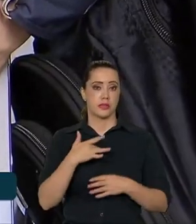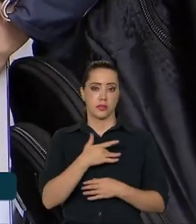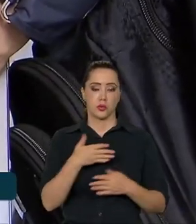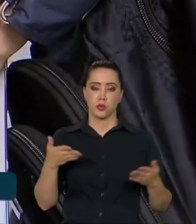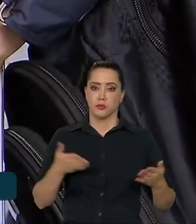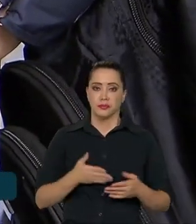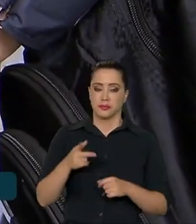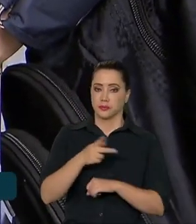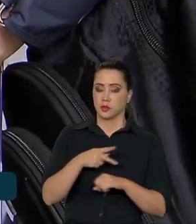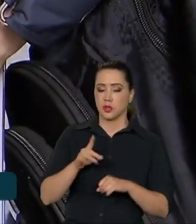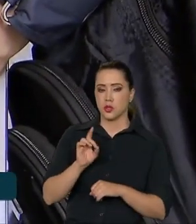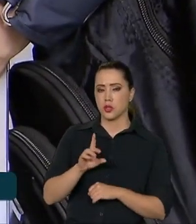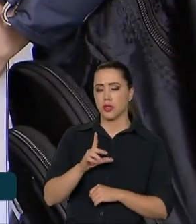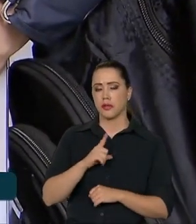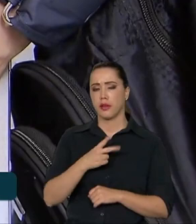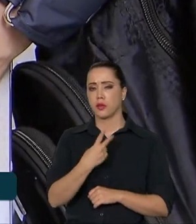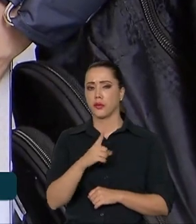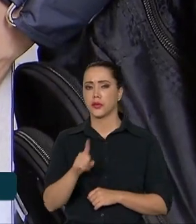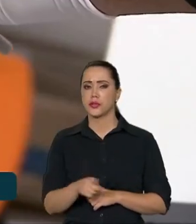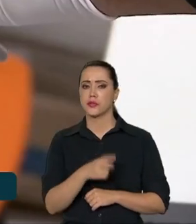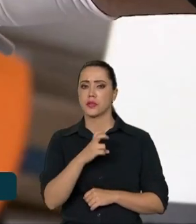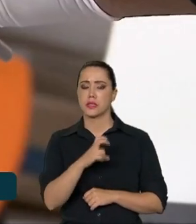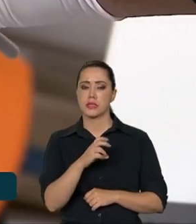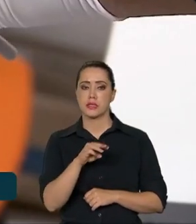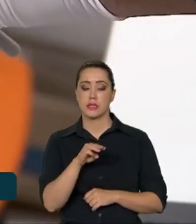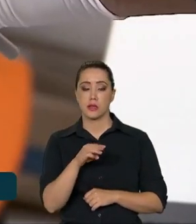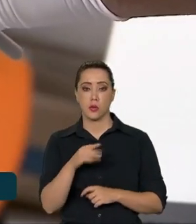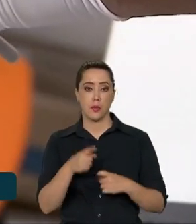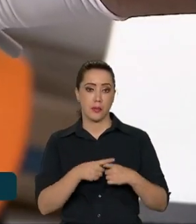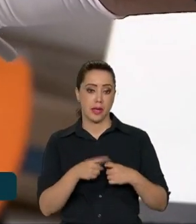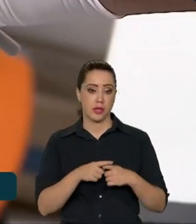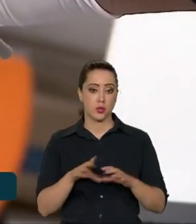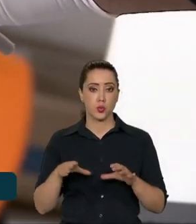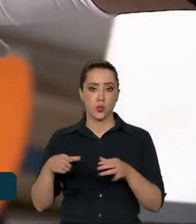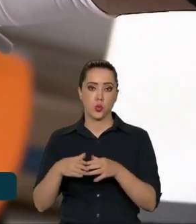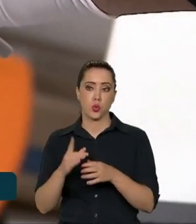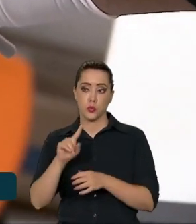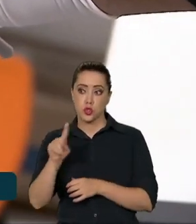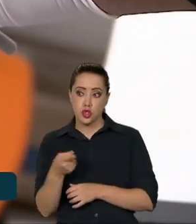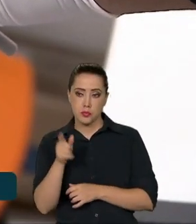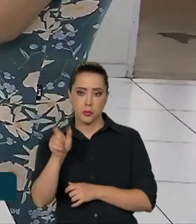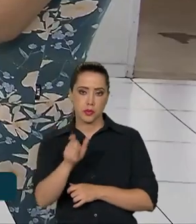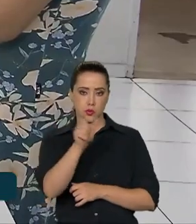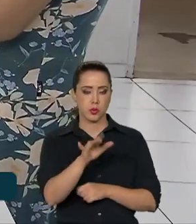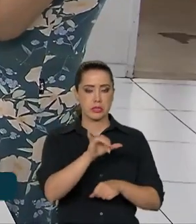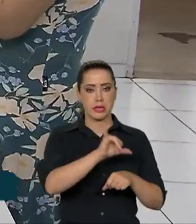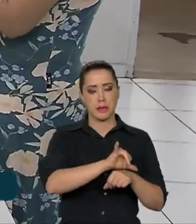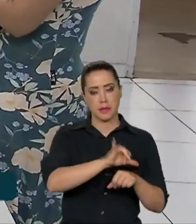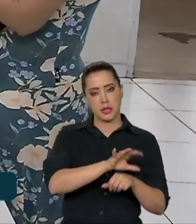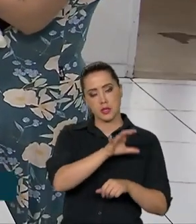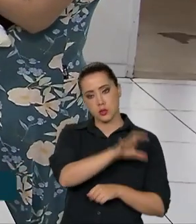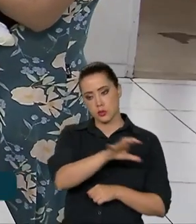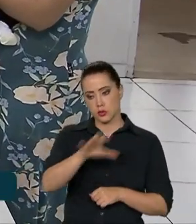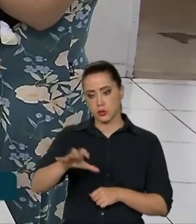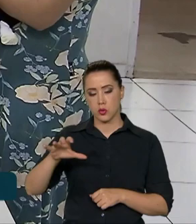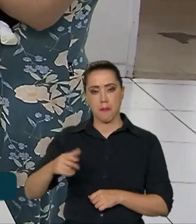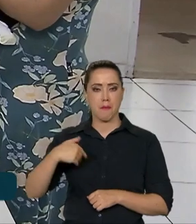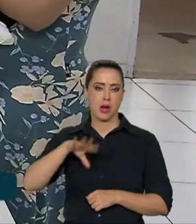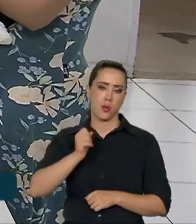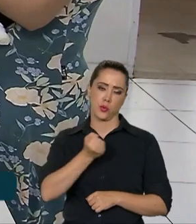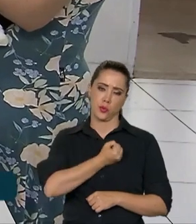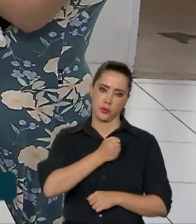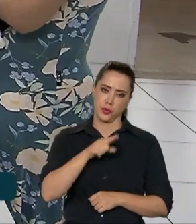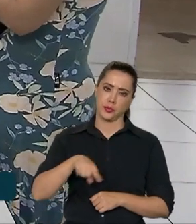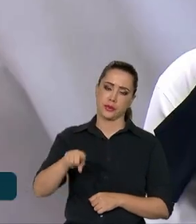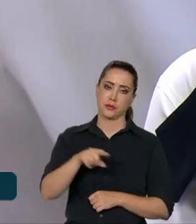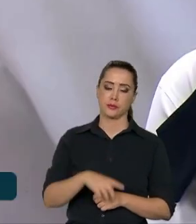país apenas 2,5 médicos para cada 1.000 habitantes. E as capitais e grandes centros concentram a maior